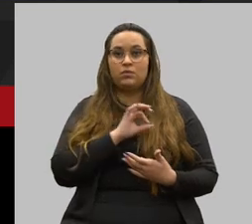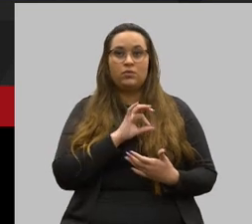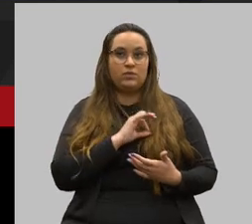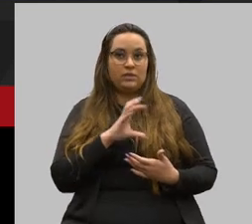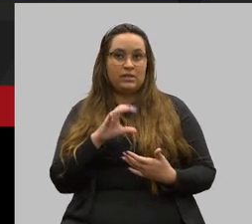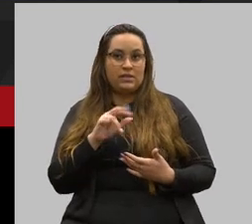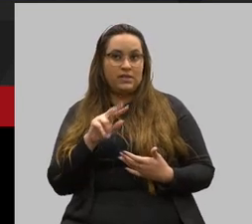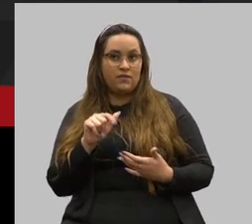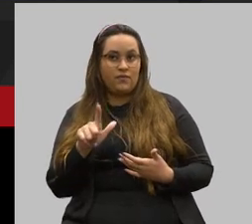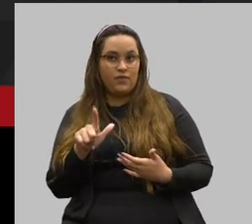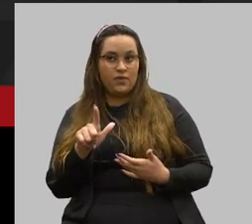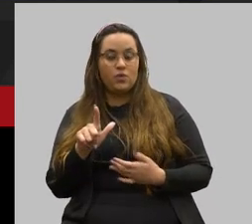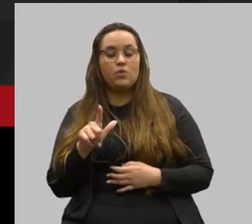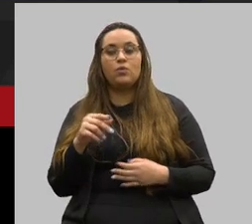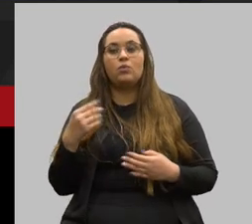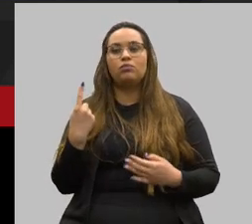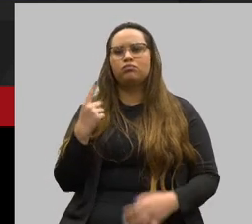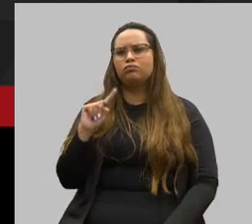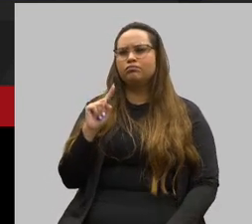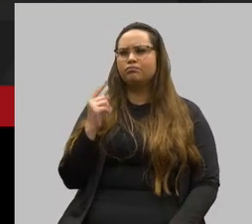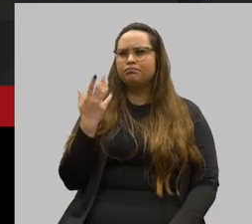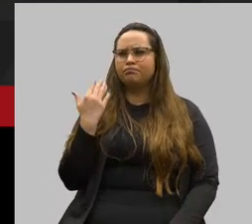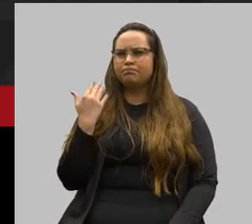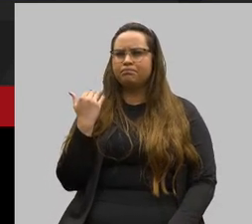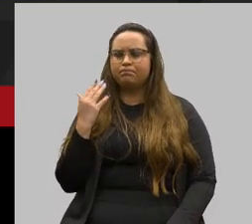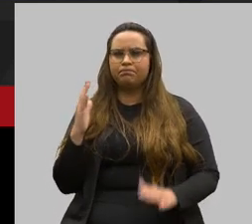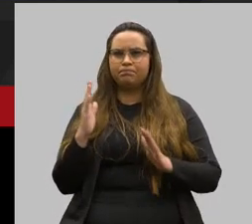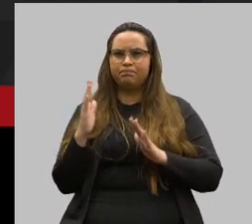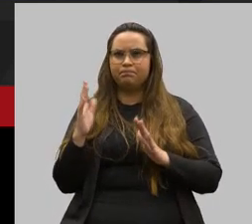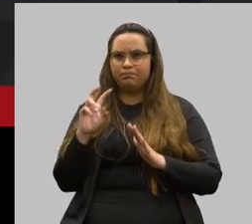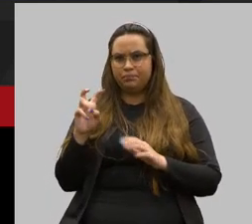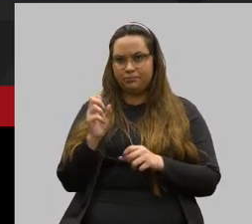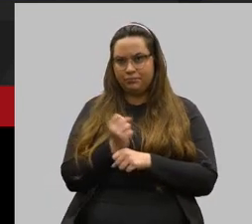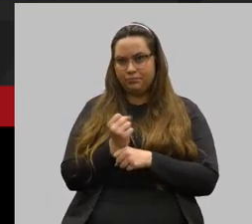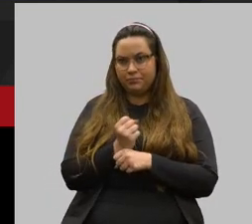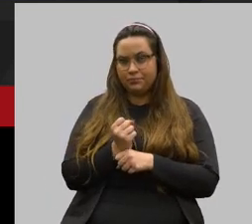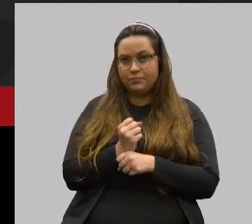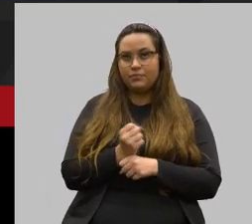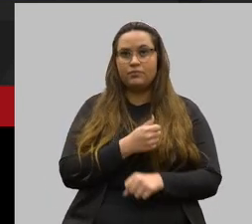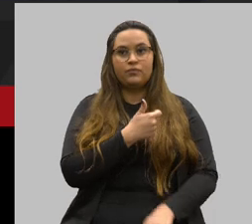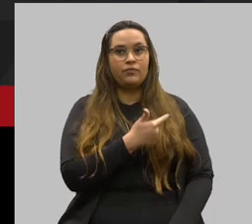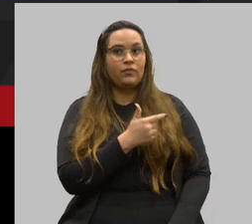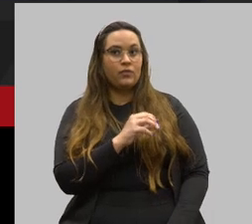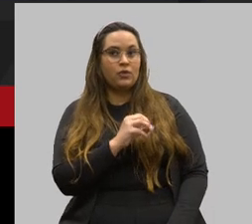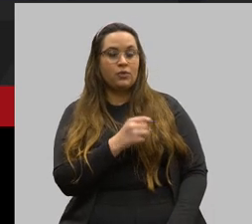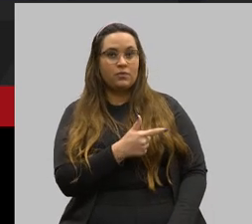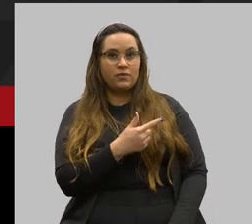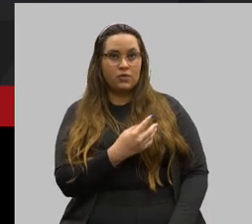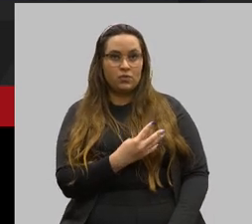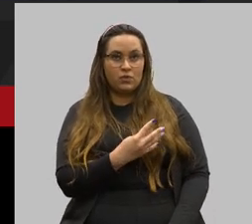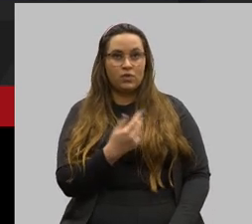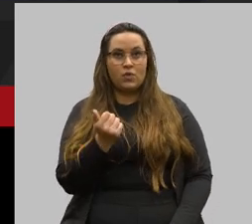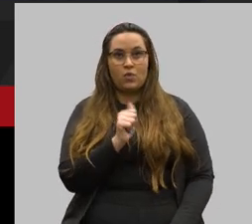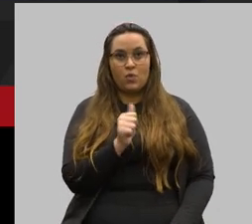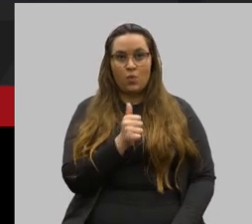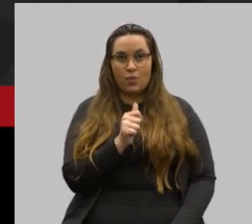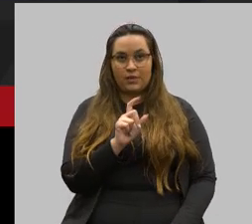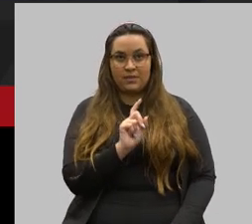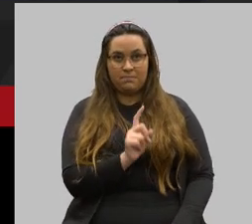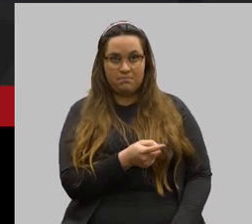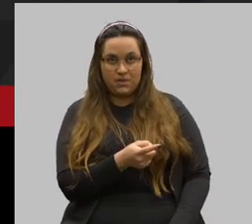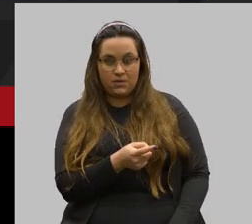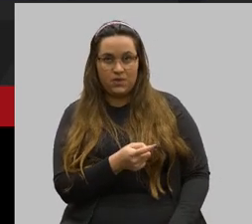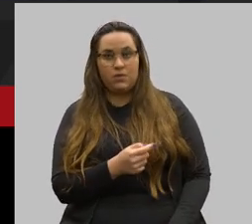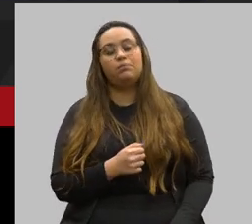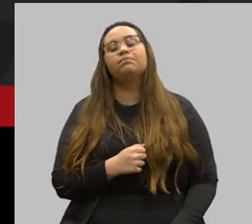últimos 5 anos eh o efetivo em 2024 ele é de 11 1319 homens né